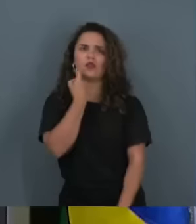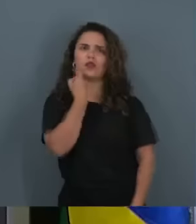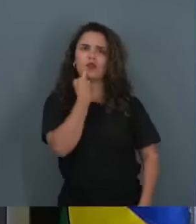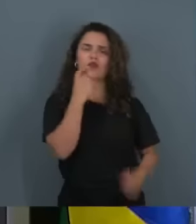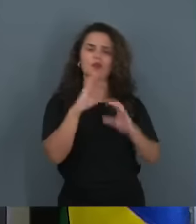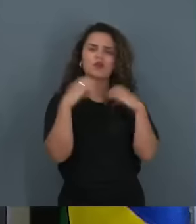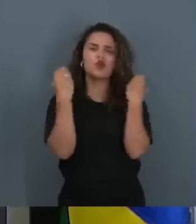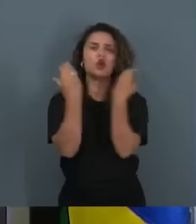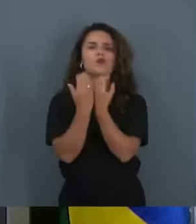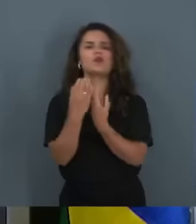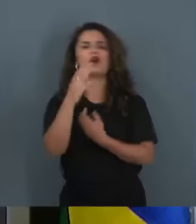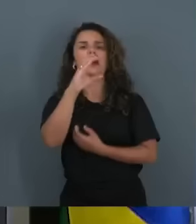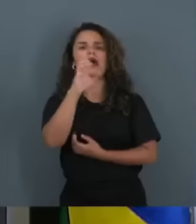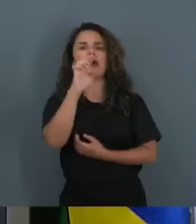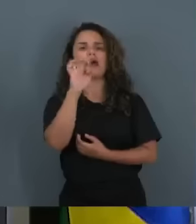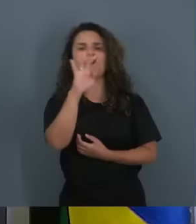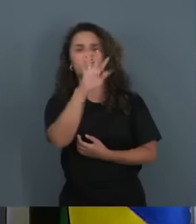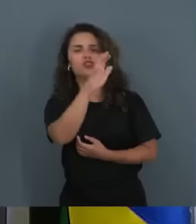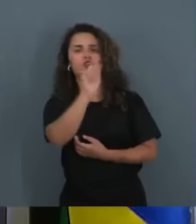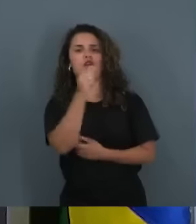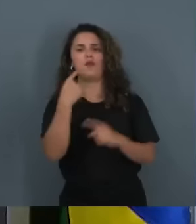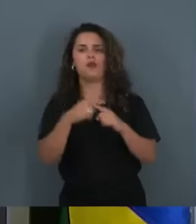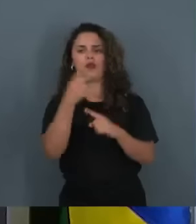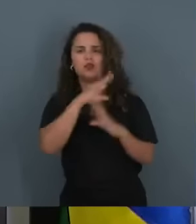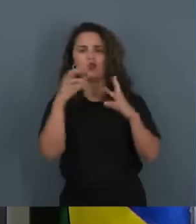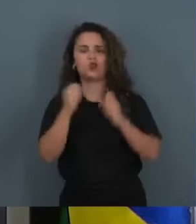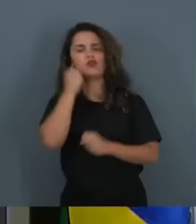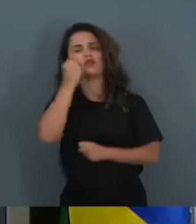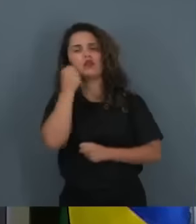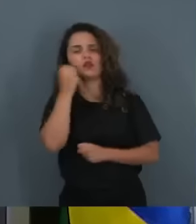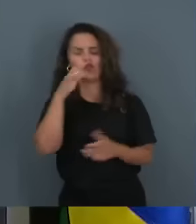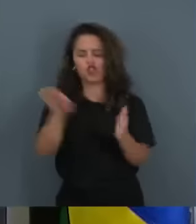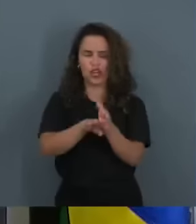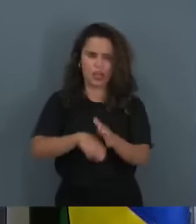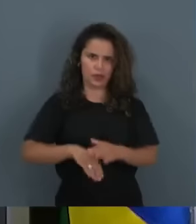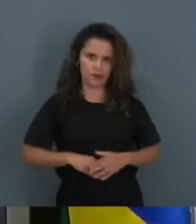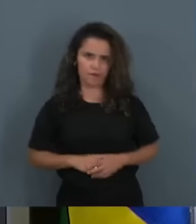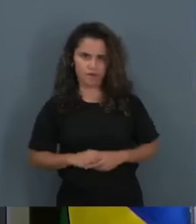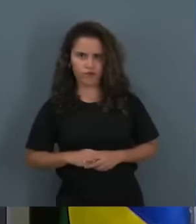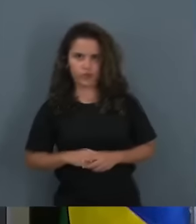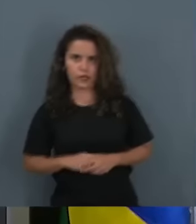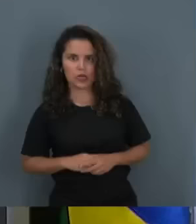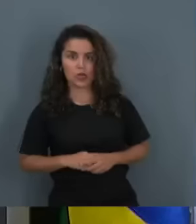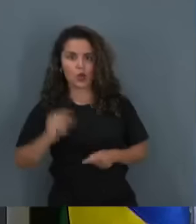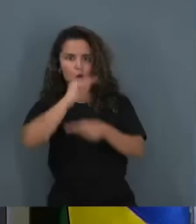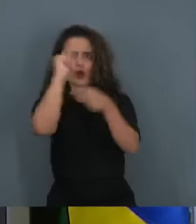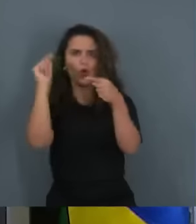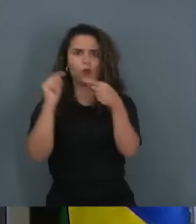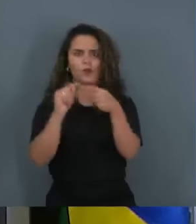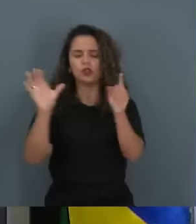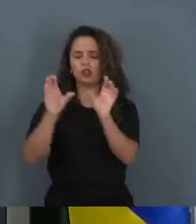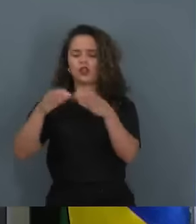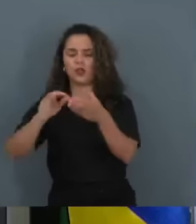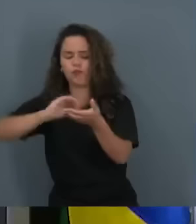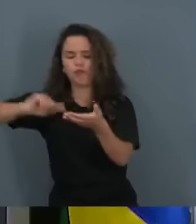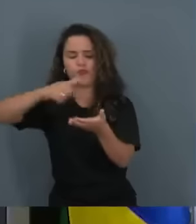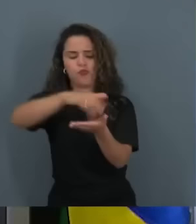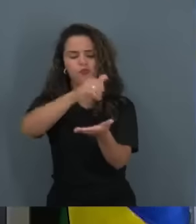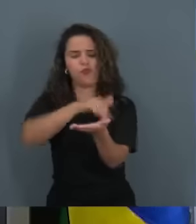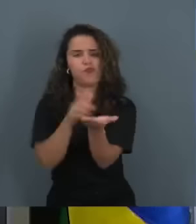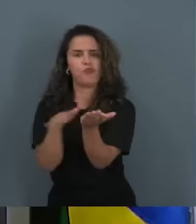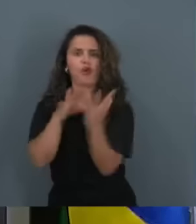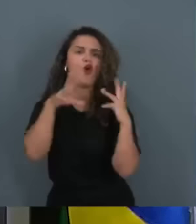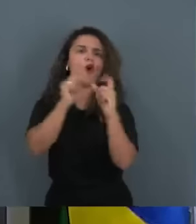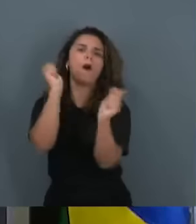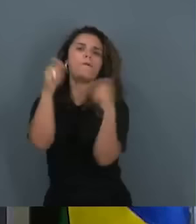comissão de ética, porque o cara tem tudo para ser senador. O objetivo dessa turma é tirar todo mundo que possa